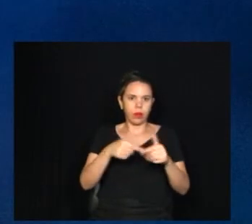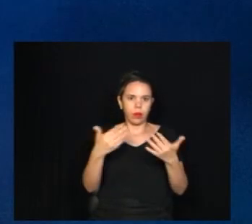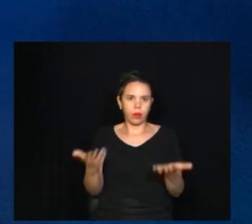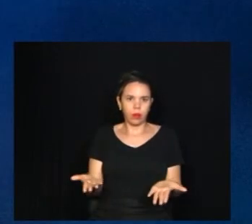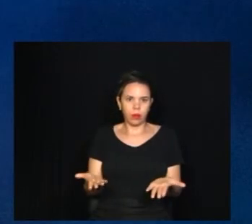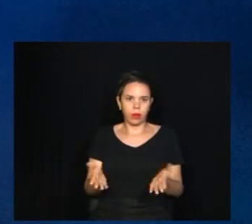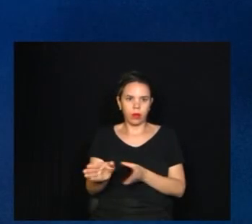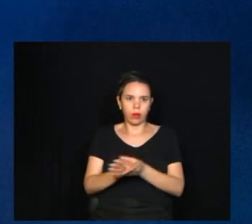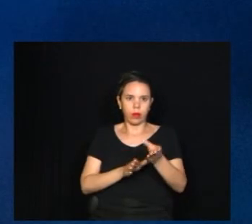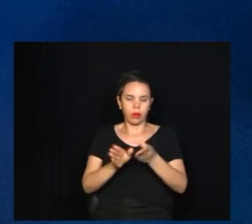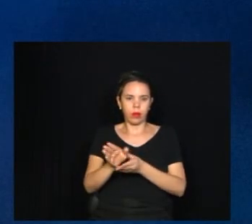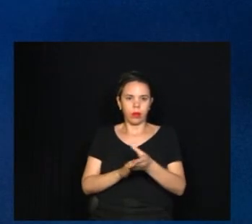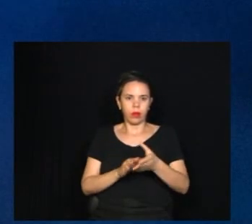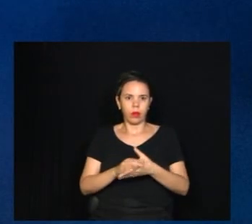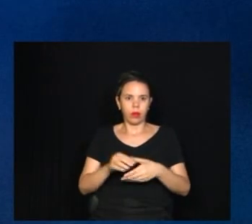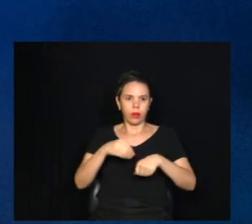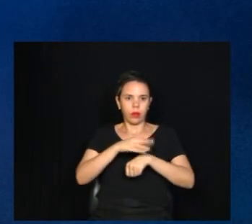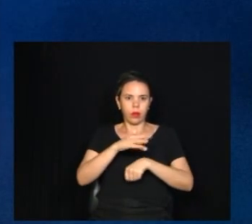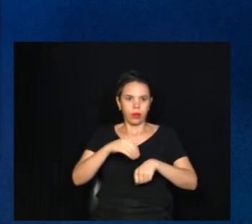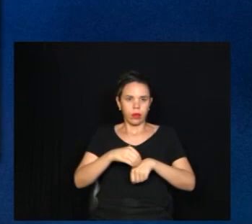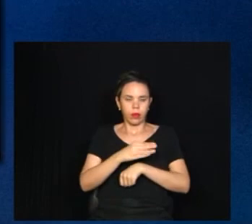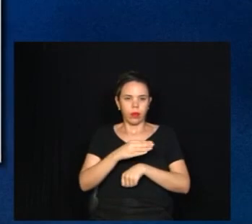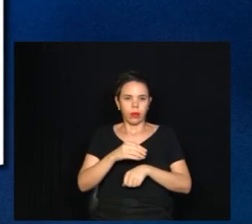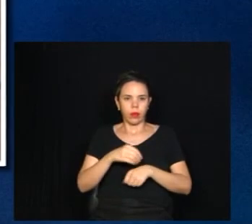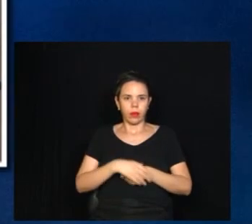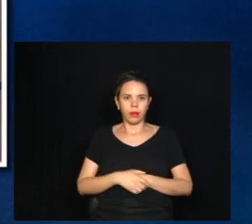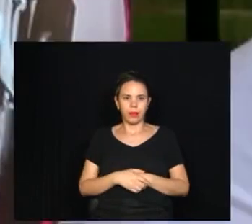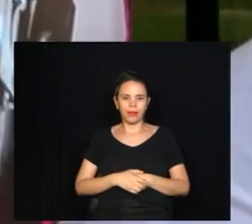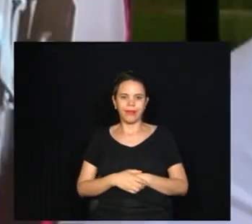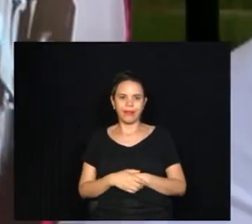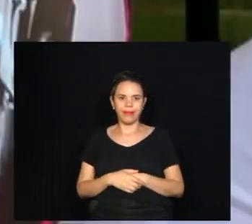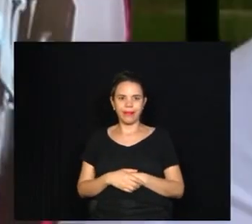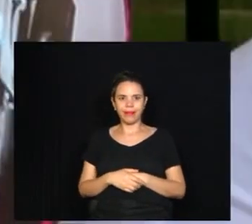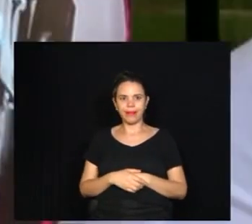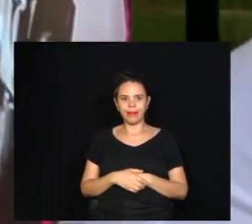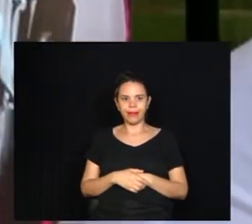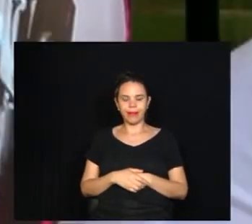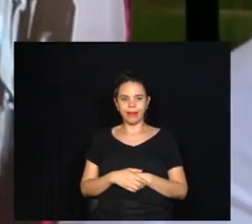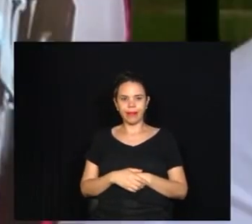de orientação e trazem aí uma mensagem.